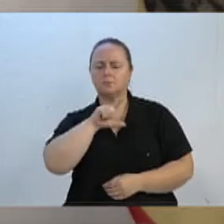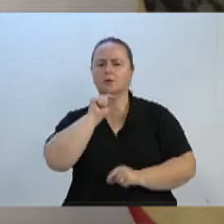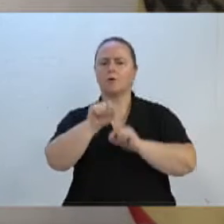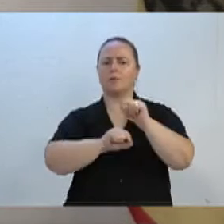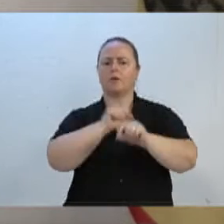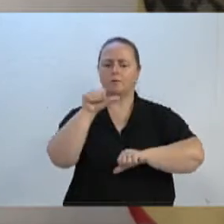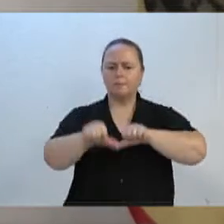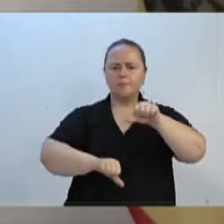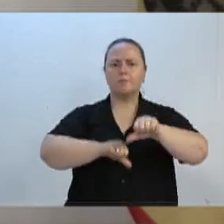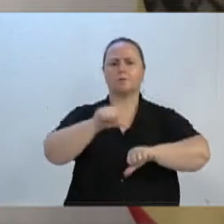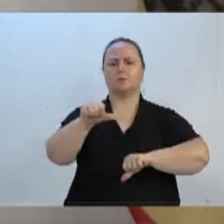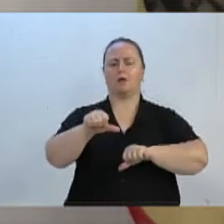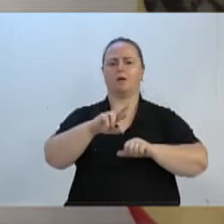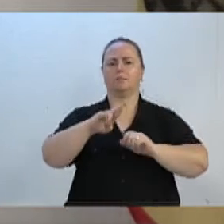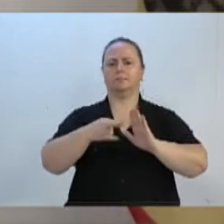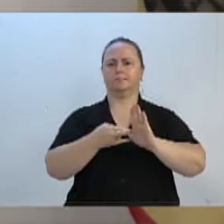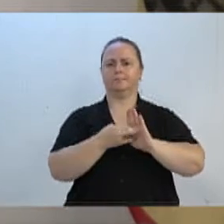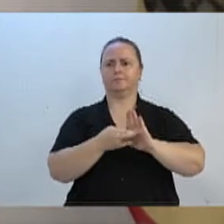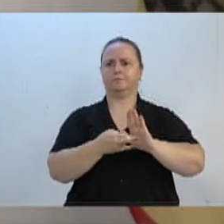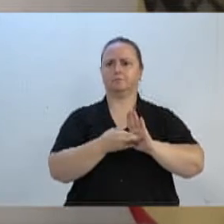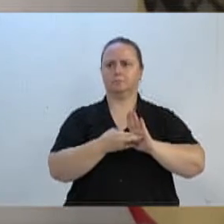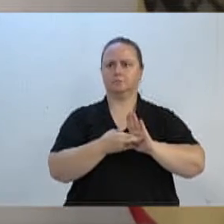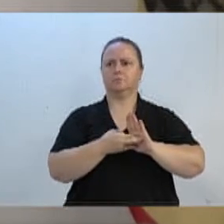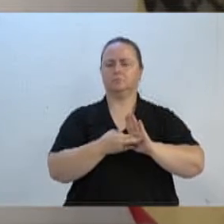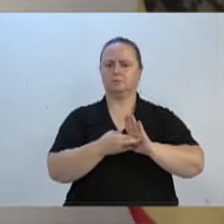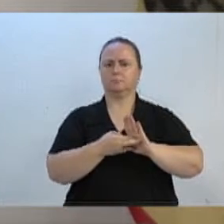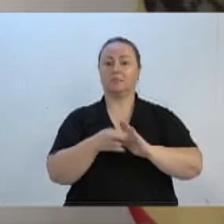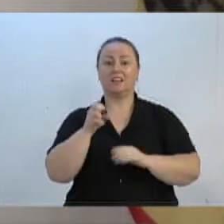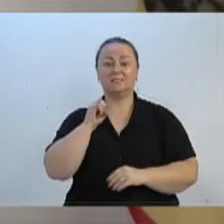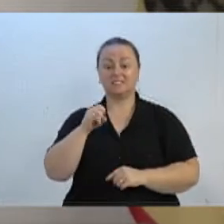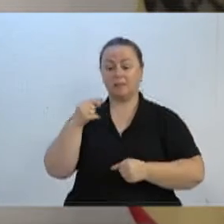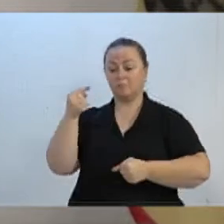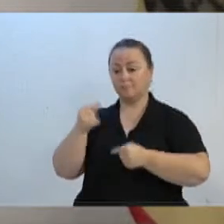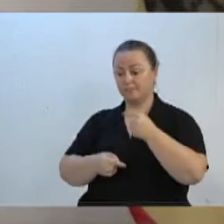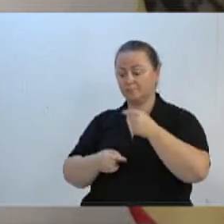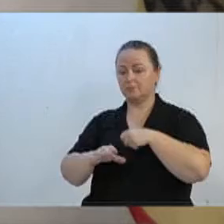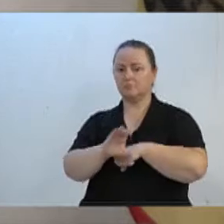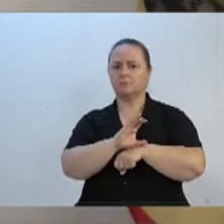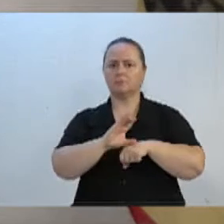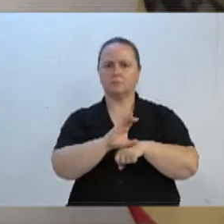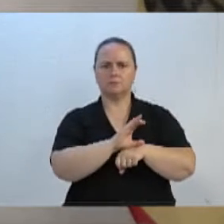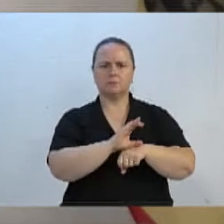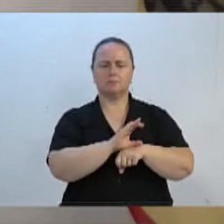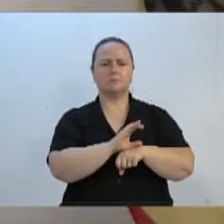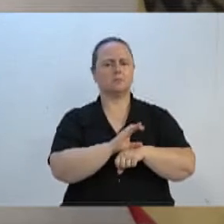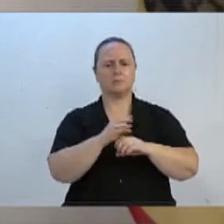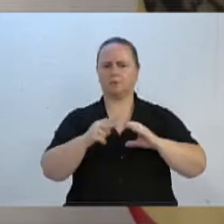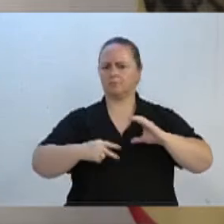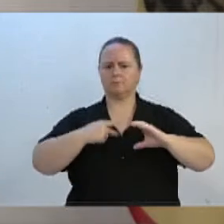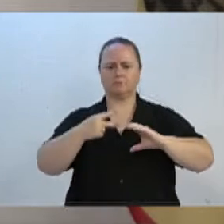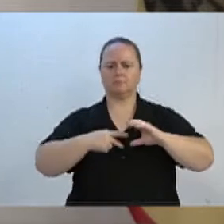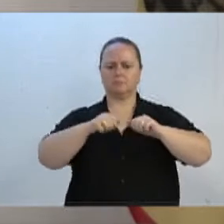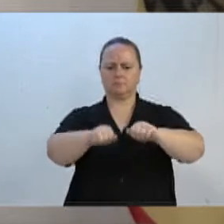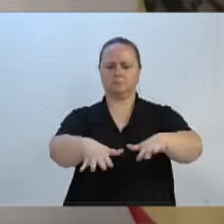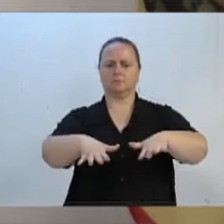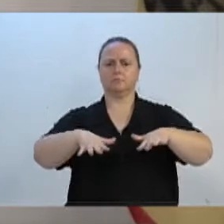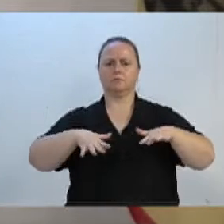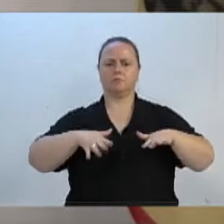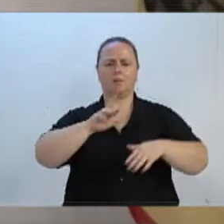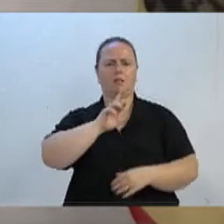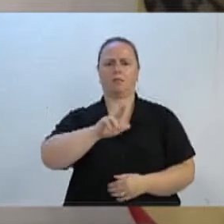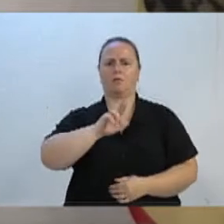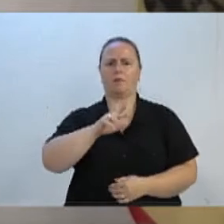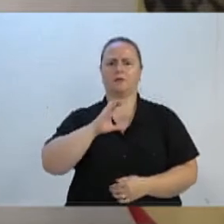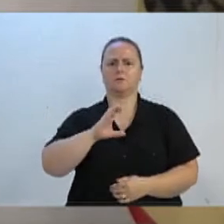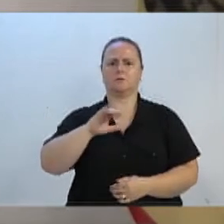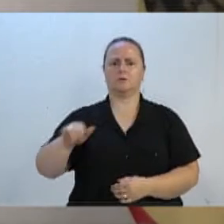o regimento interno. Quem tem que dizer se é inconstitucional ou não é o plenário, não é a CCJ. A